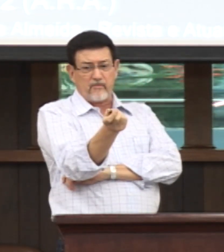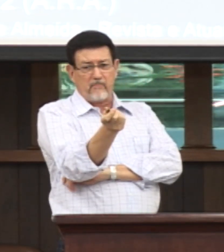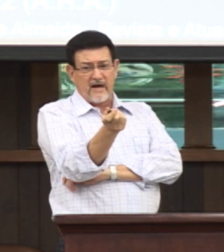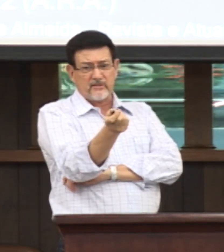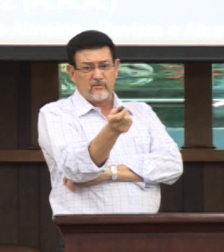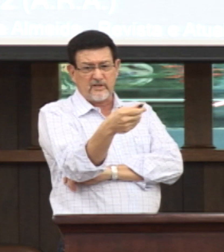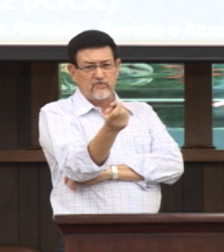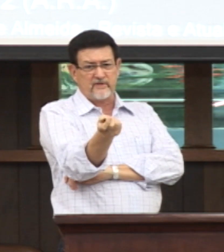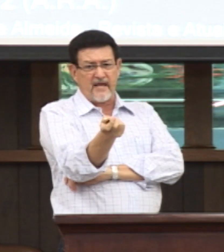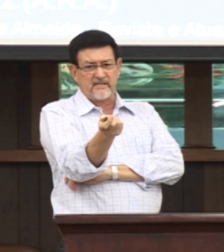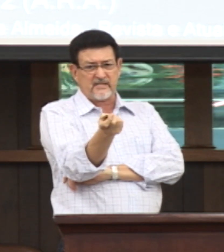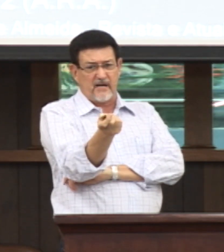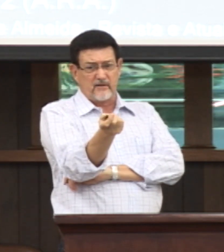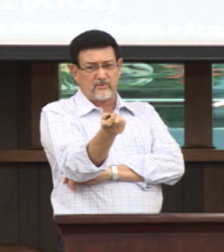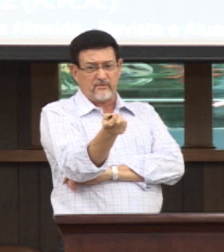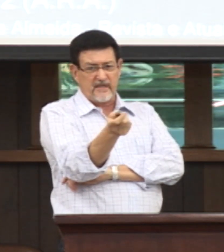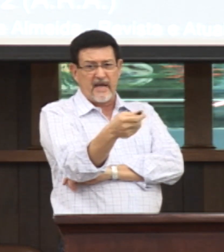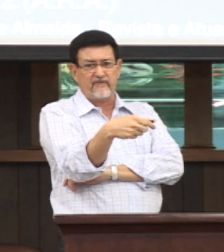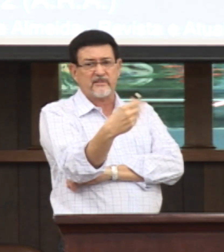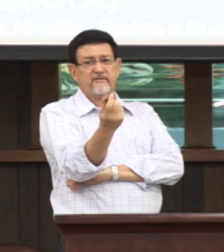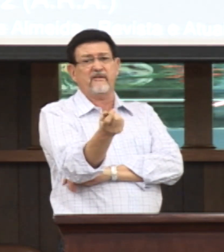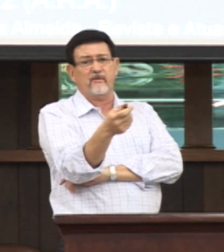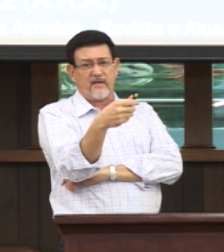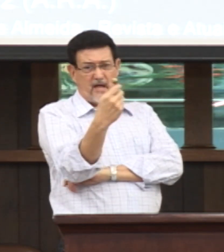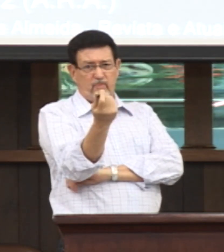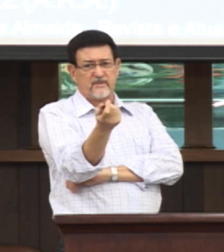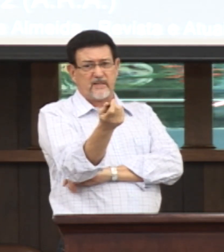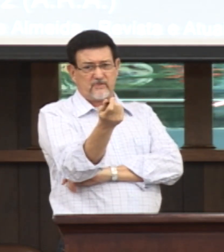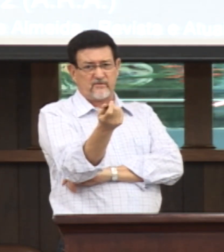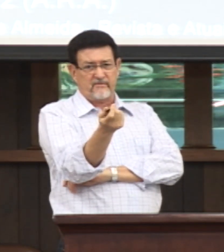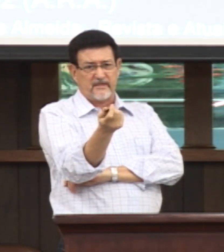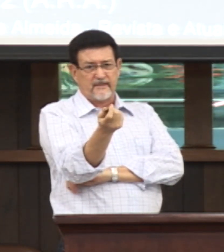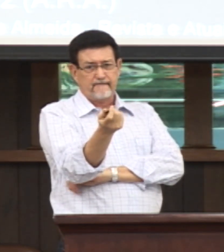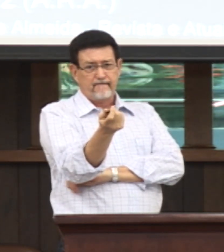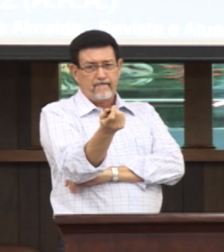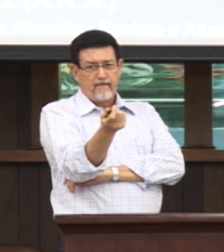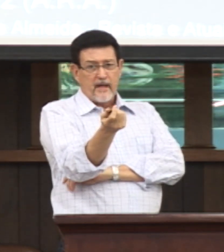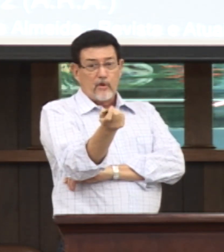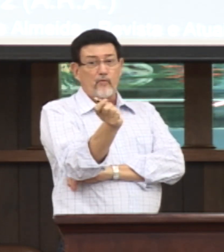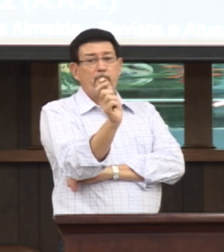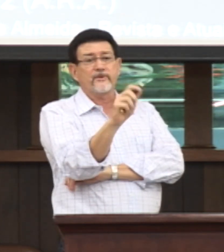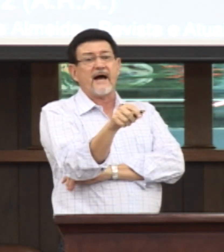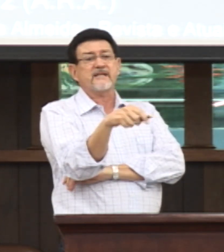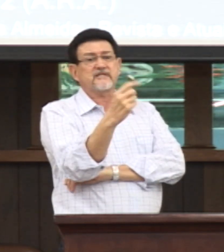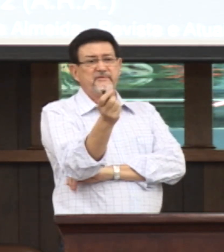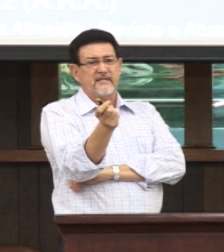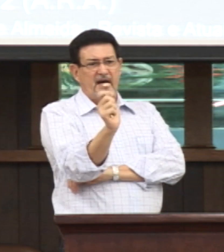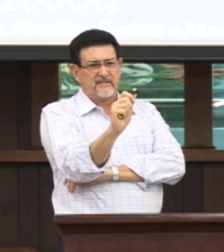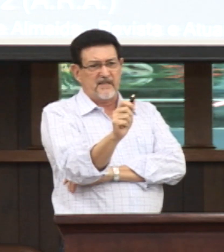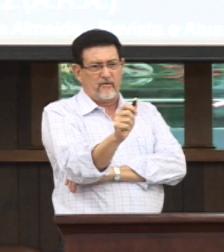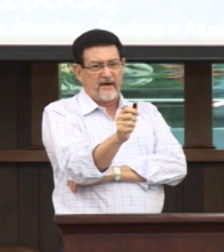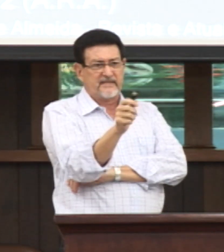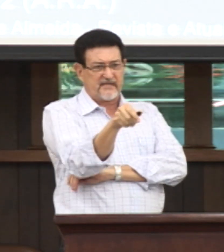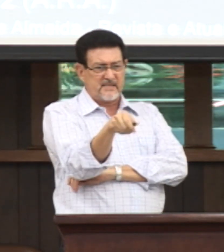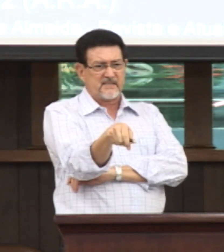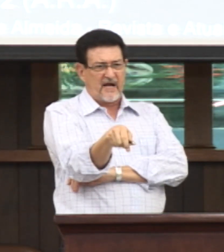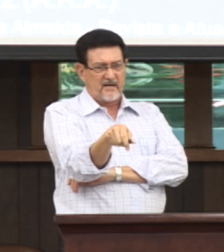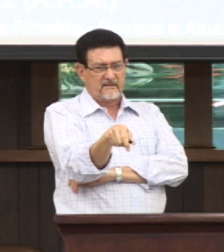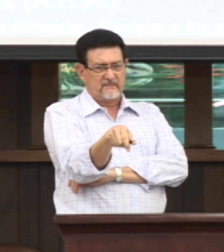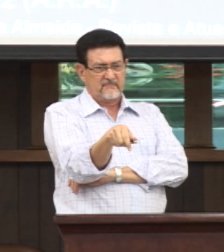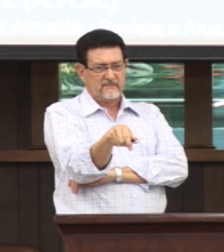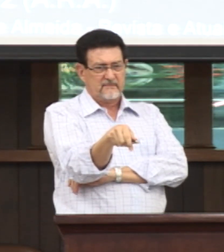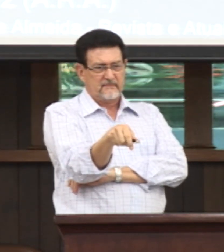eu acho que é bobagem não tem descanso e aí você vai ver o que que acontece na sua vida não é mudar de atividade não é